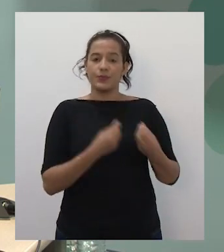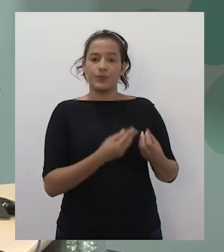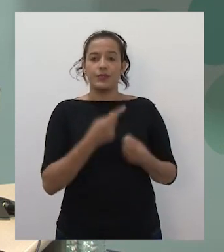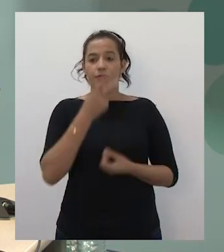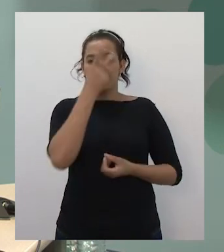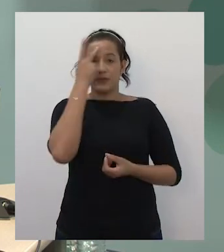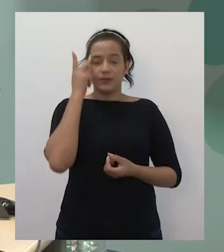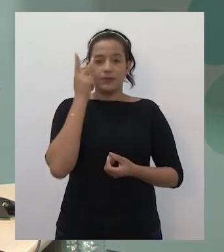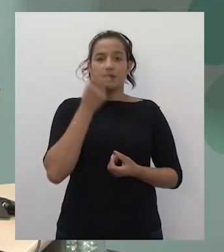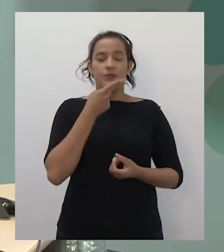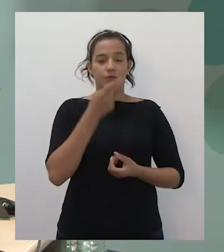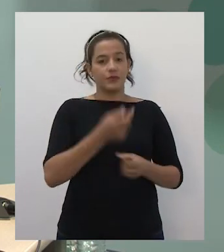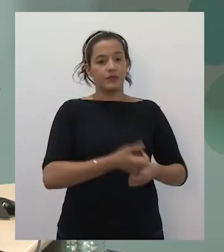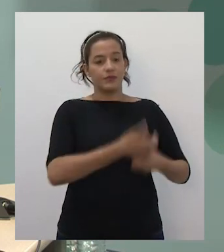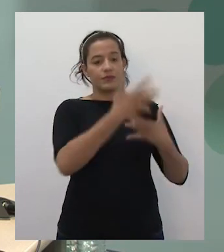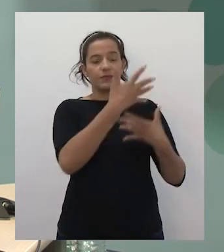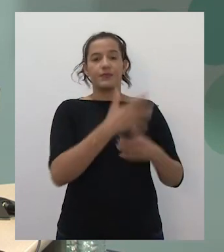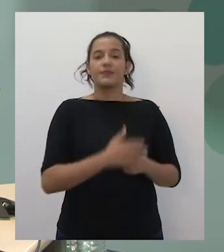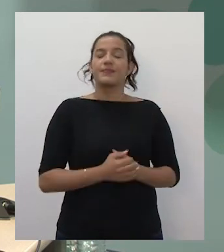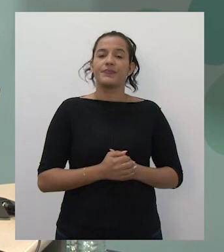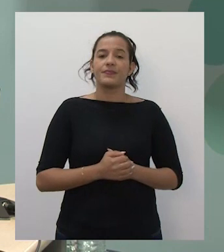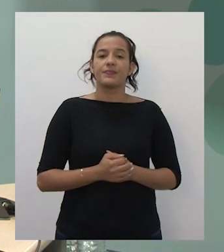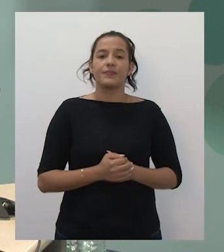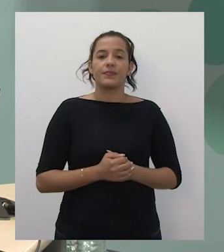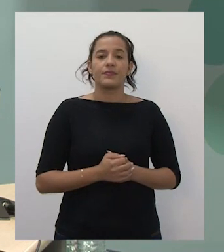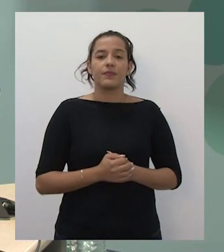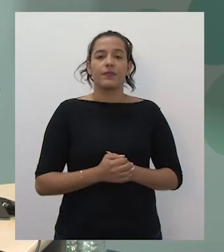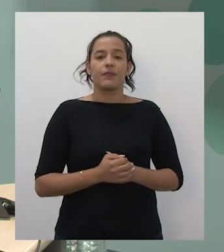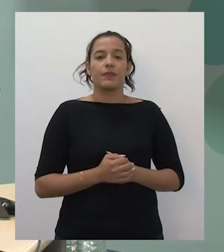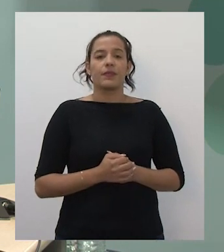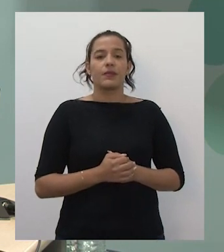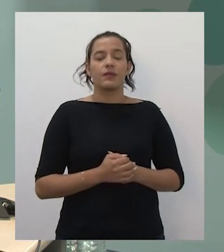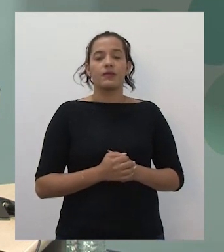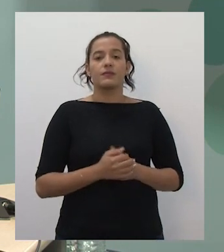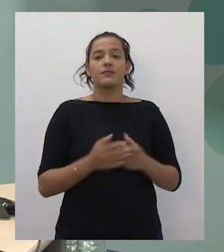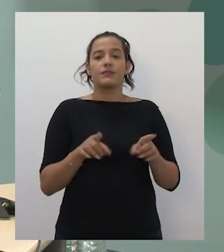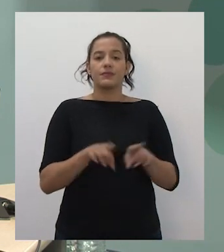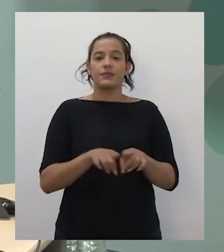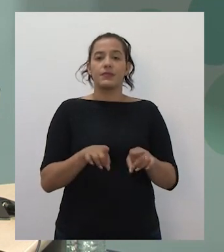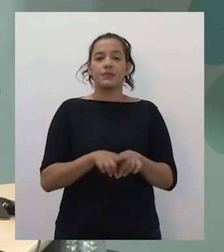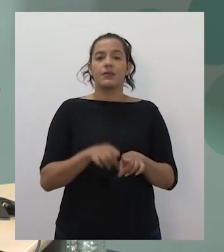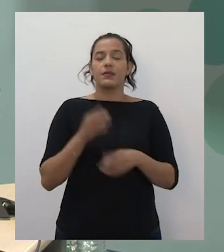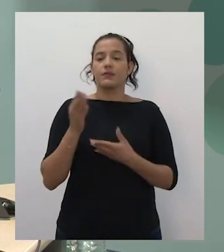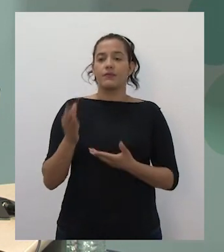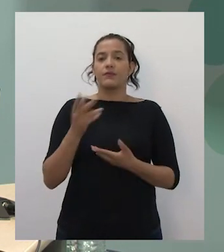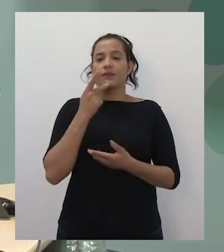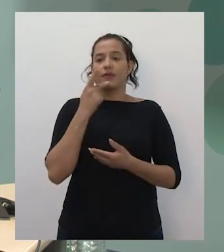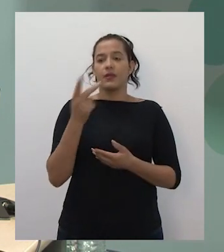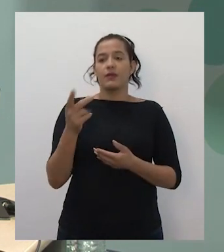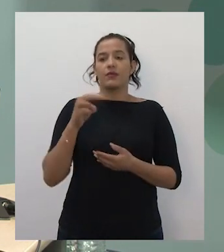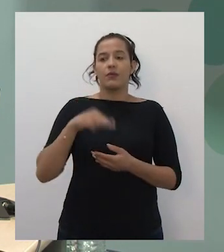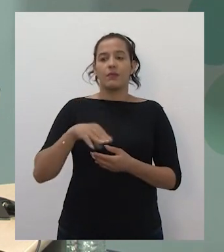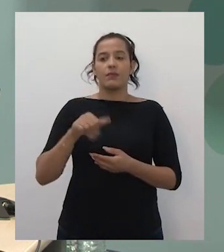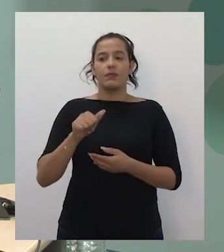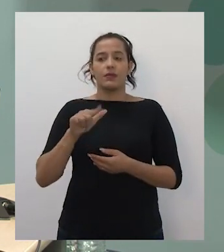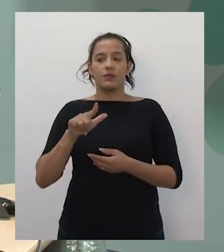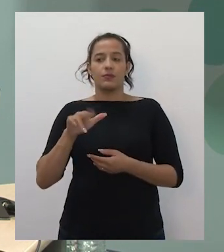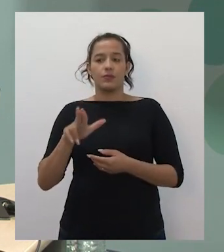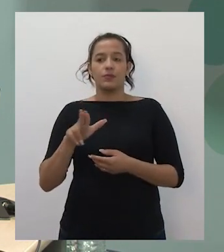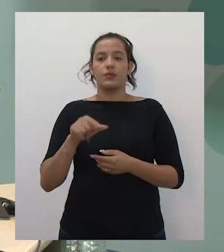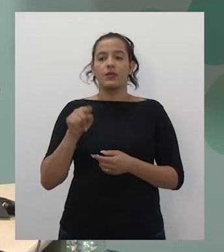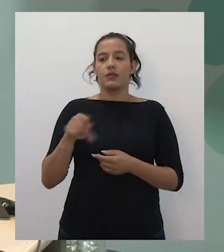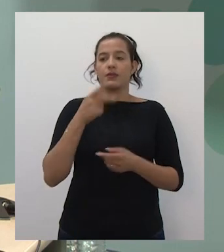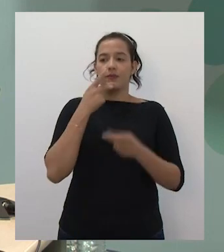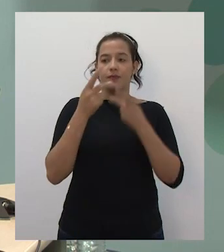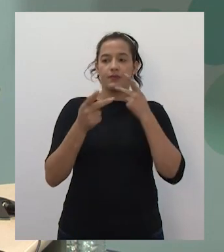aqui pelo chat, né? E eu gostaria também de conversar um pouquinho com a Malu sobre o depoimento também do professor Newton,